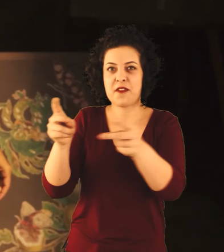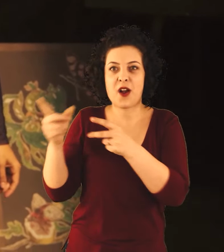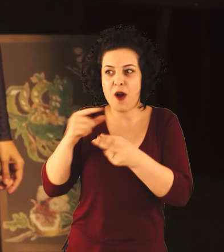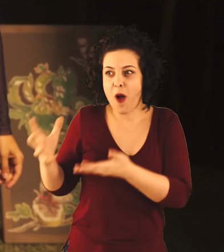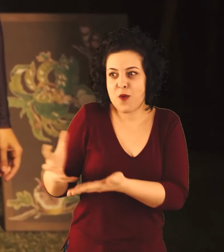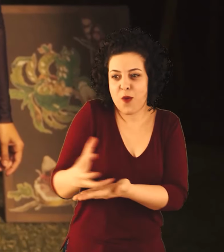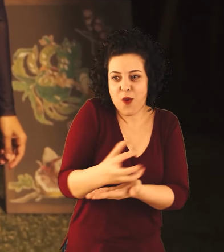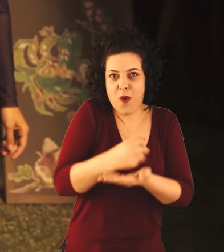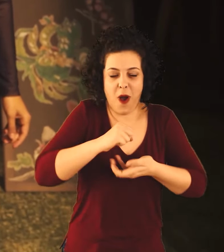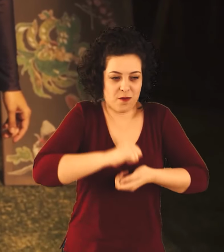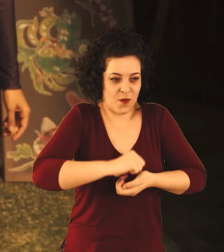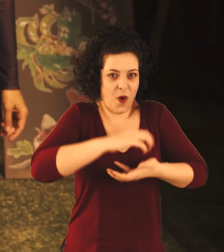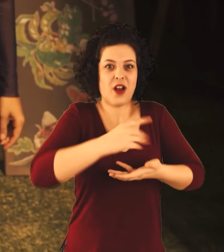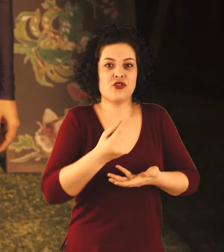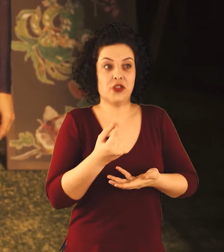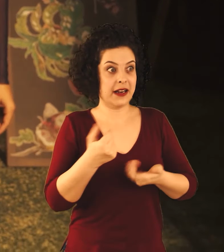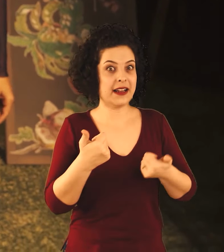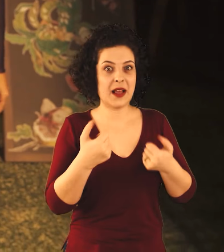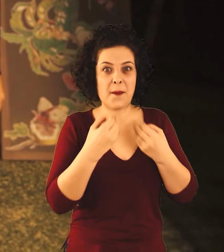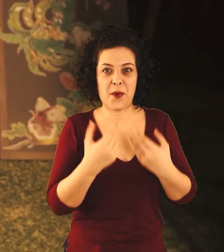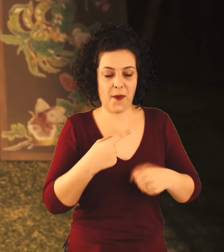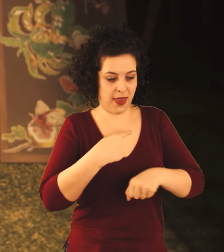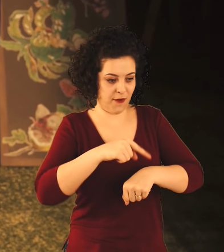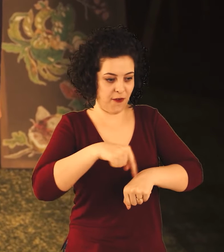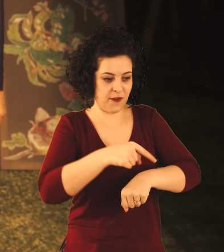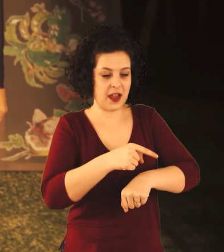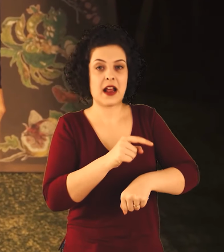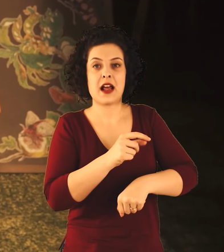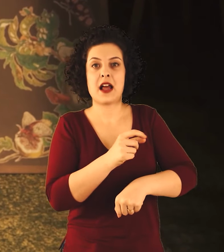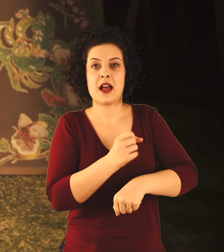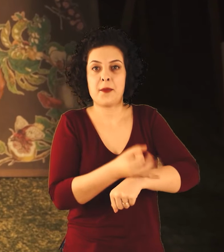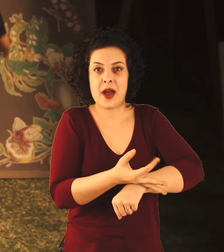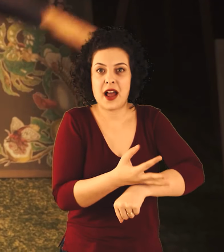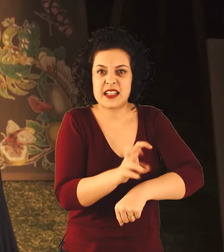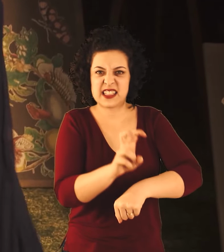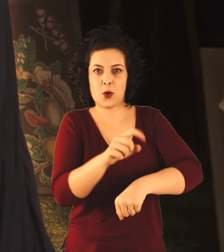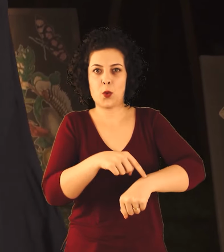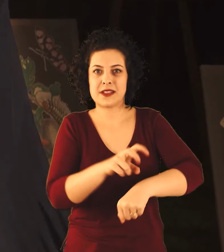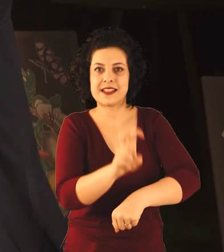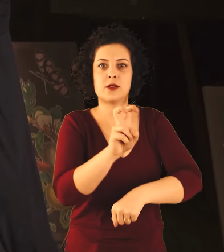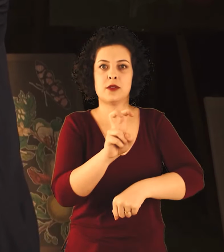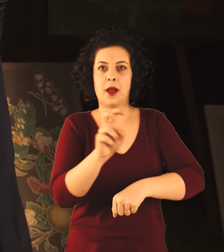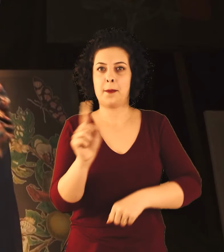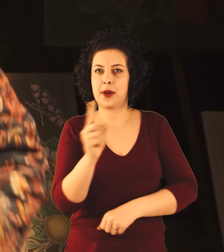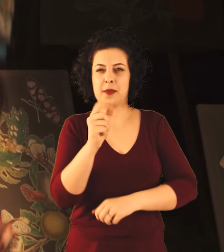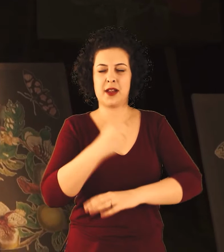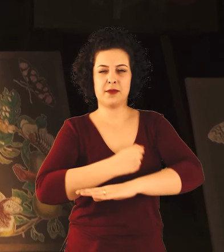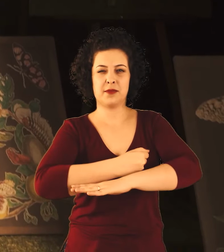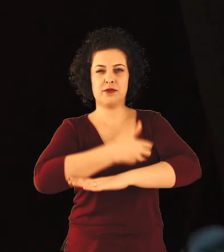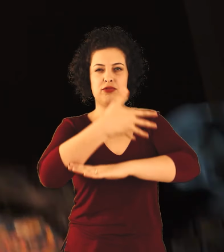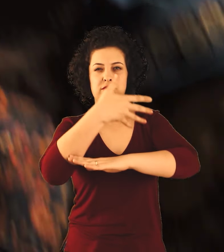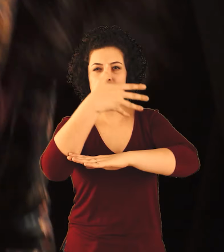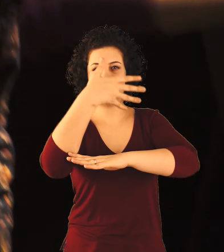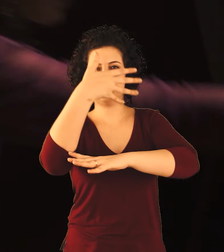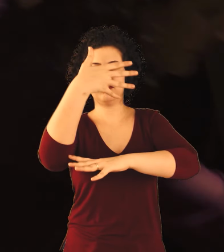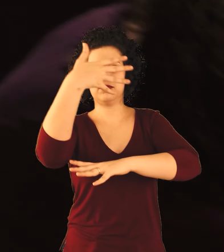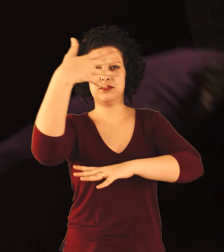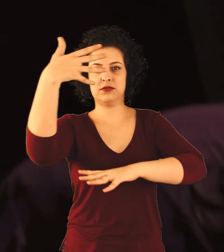vendeu pra conseguir o dinheiro da viagem. Valeu a pena. Eu sou o relógio que marca as 5 da madrugada. Eu sou o primeiro raio da manhã.